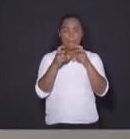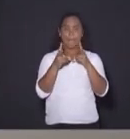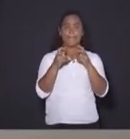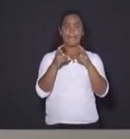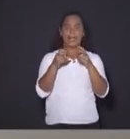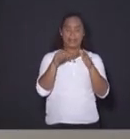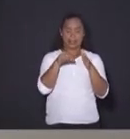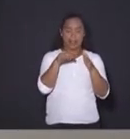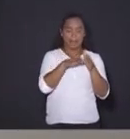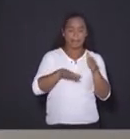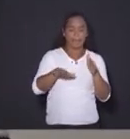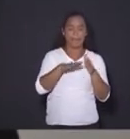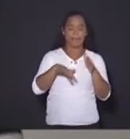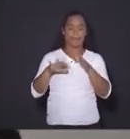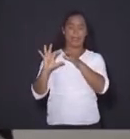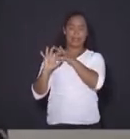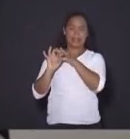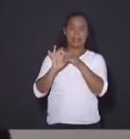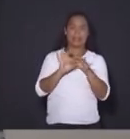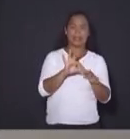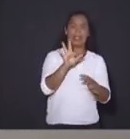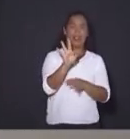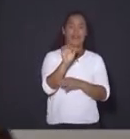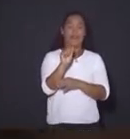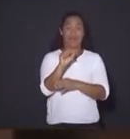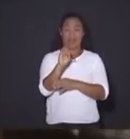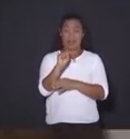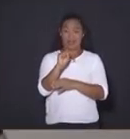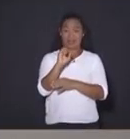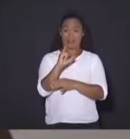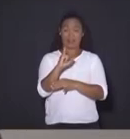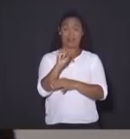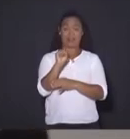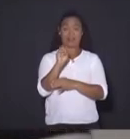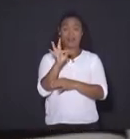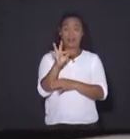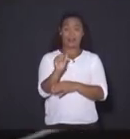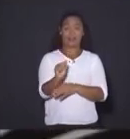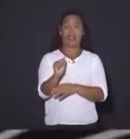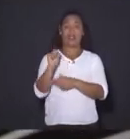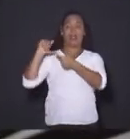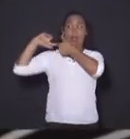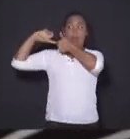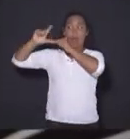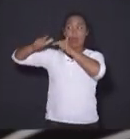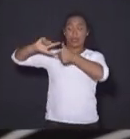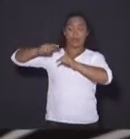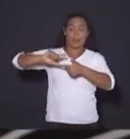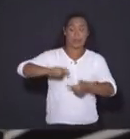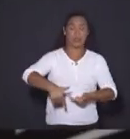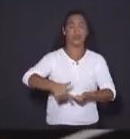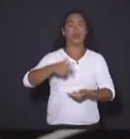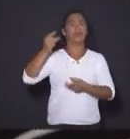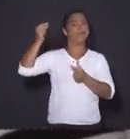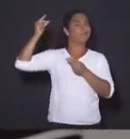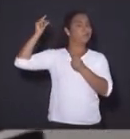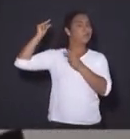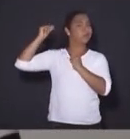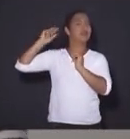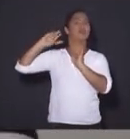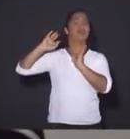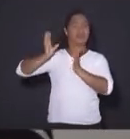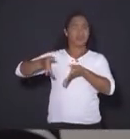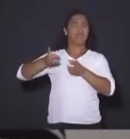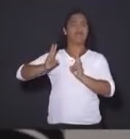contexto que fascistas racistas conservadores e 77 que sempre existiram na nossa sociedade começam